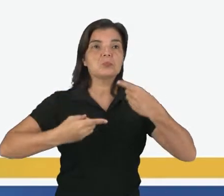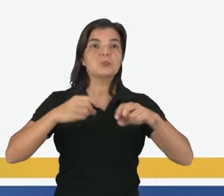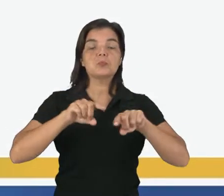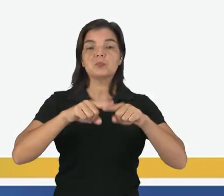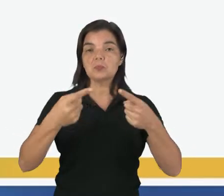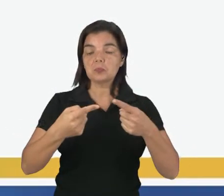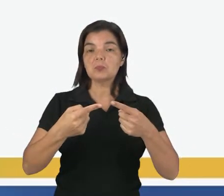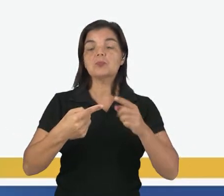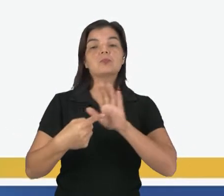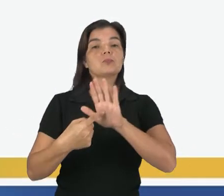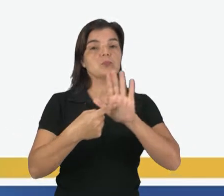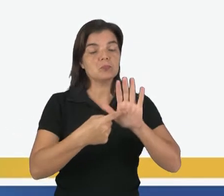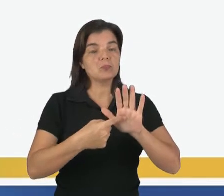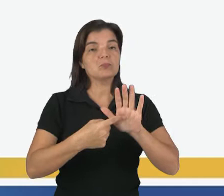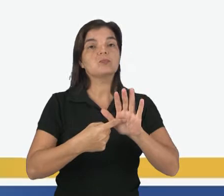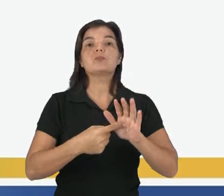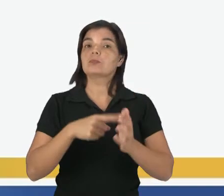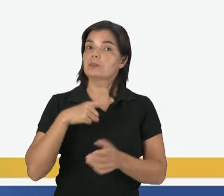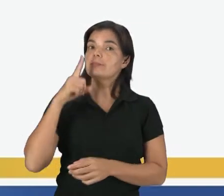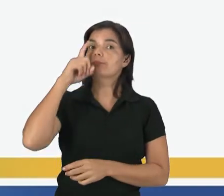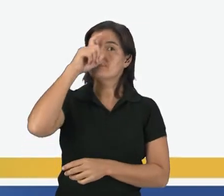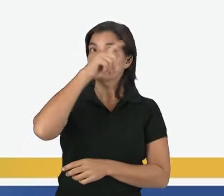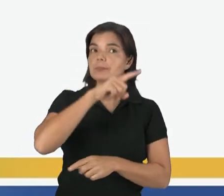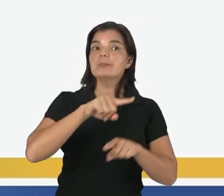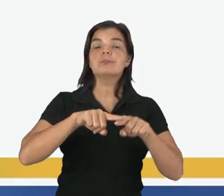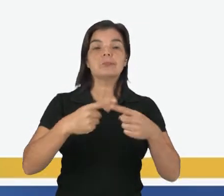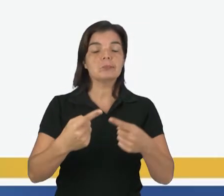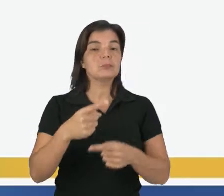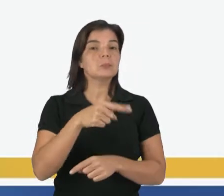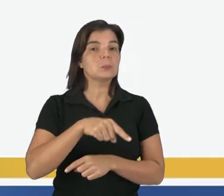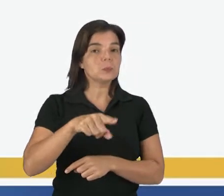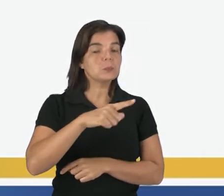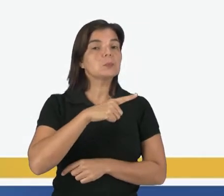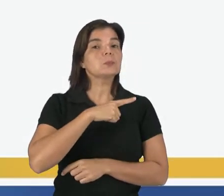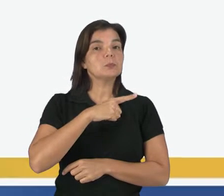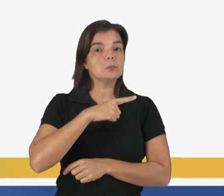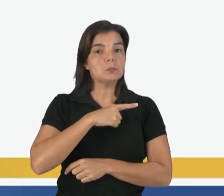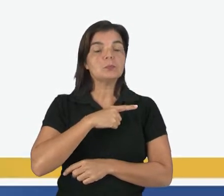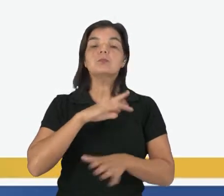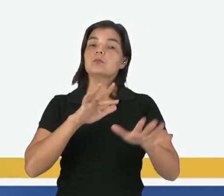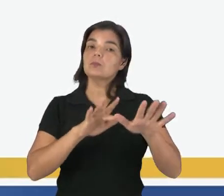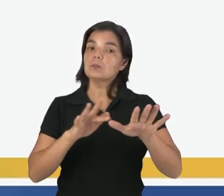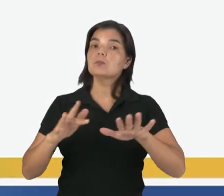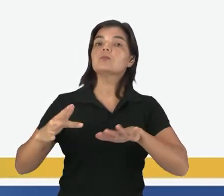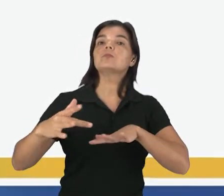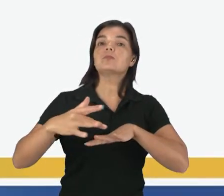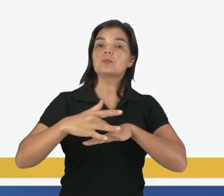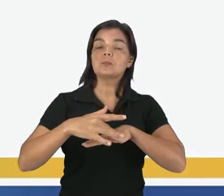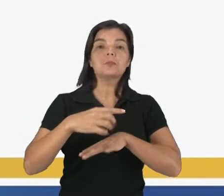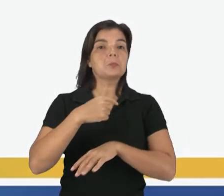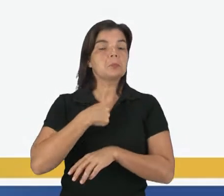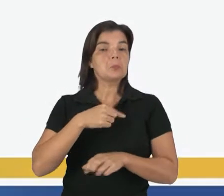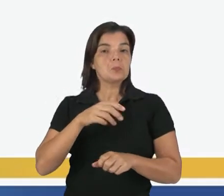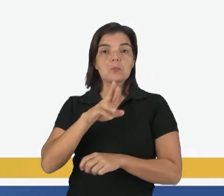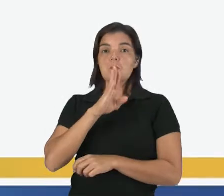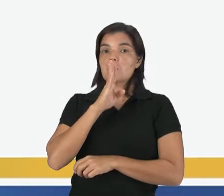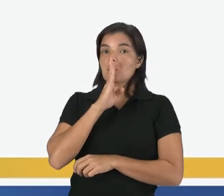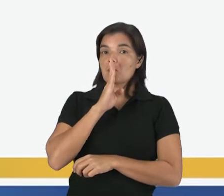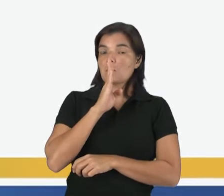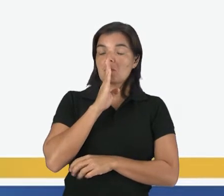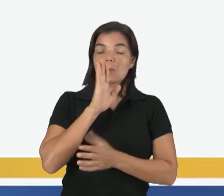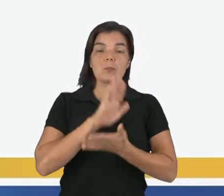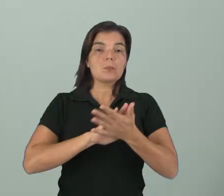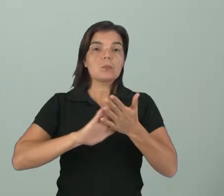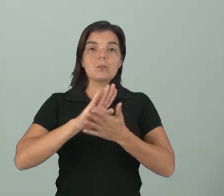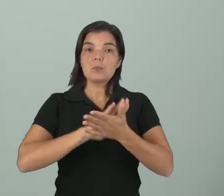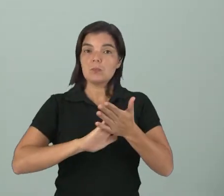em discussões ou postagens polêmicas. Há sim aqueles que possuem uma rede social, mas que não se posicionam sobre